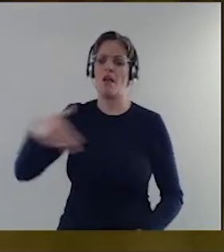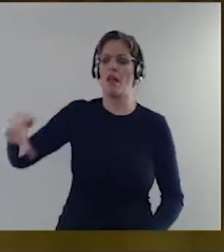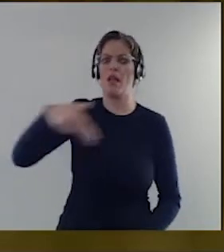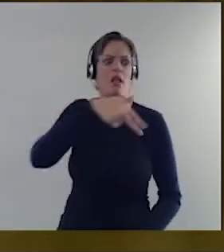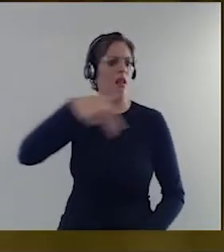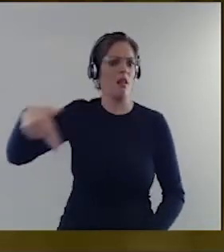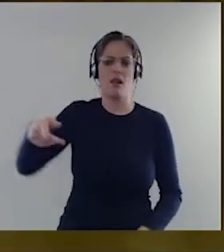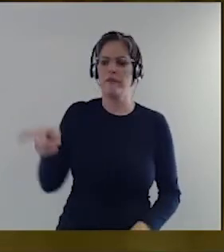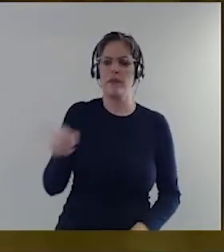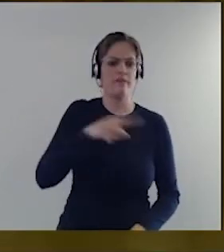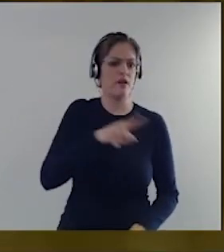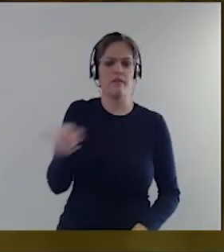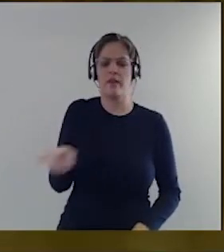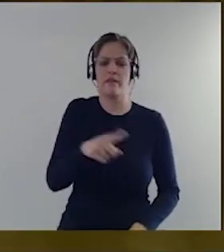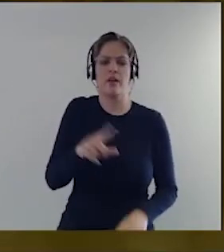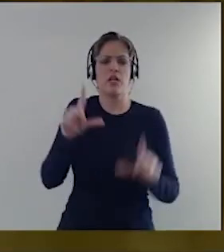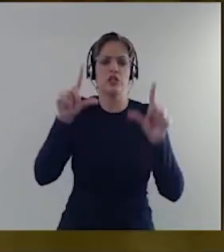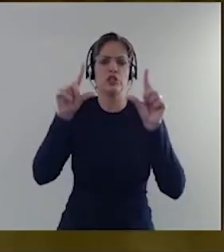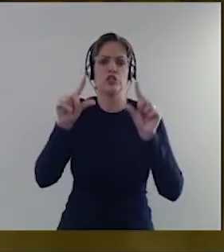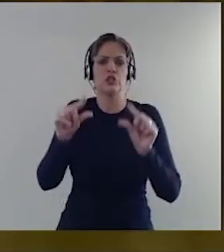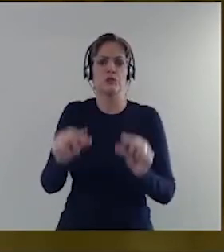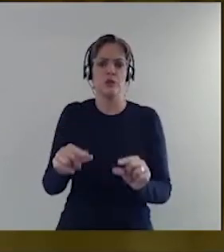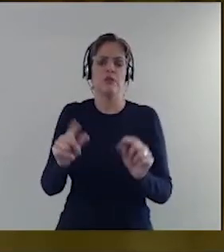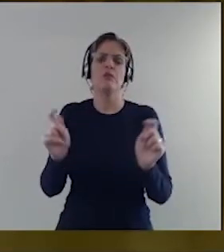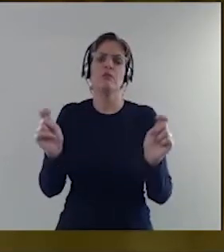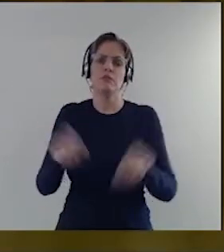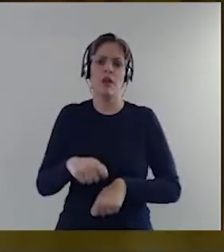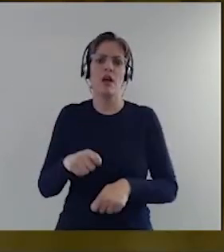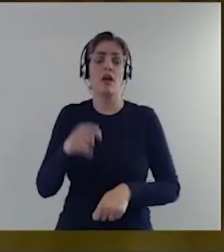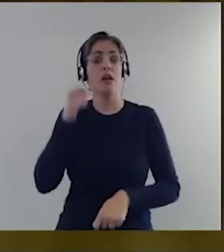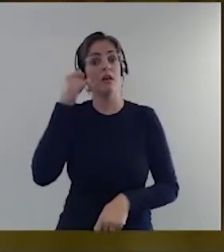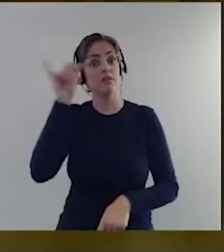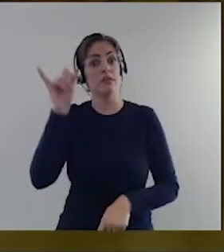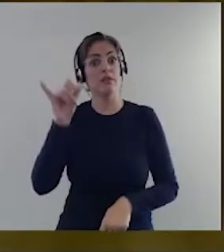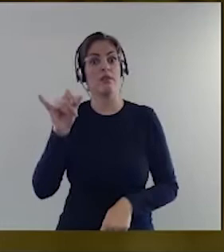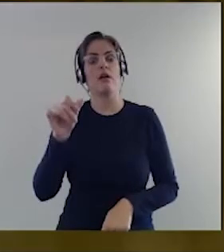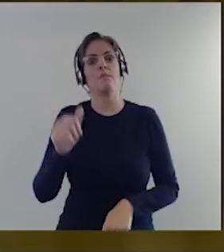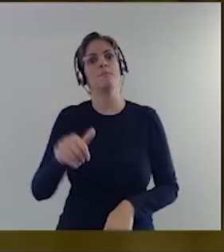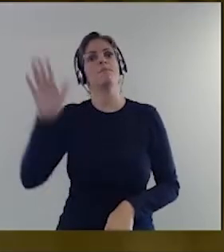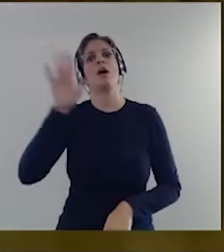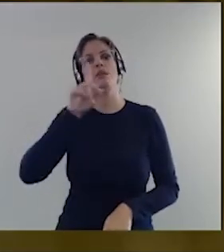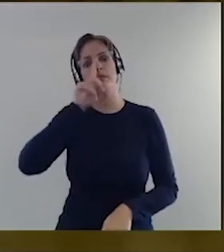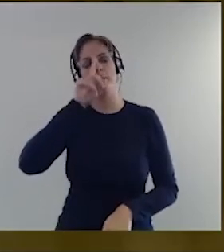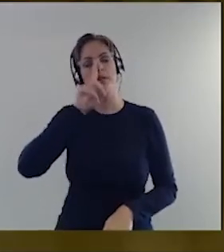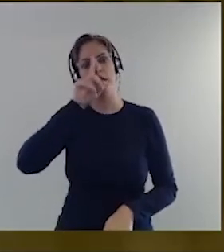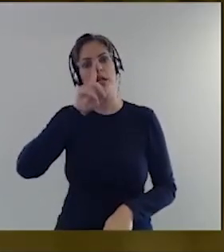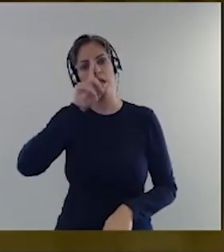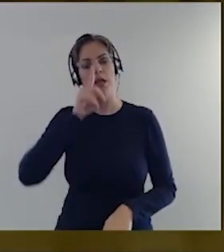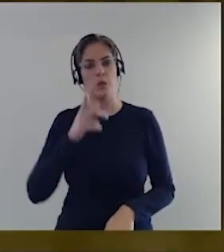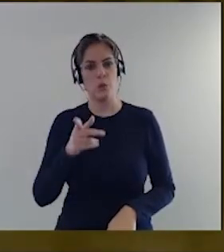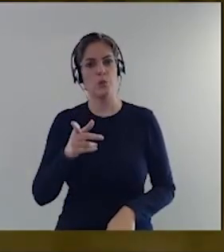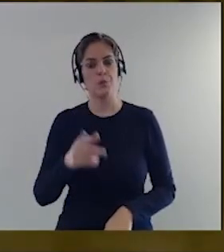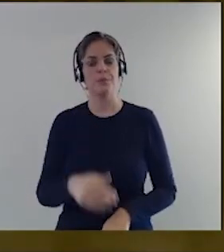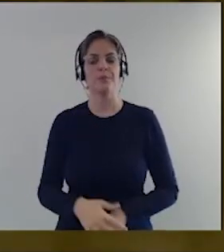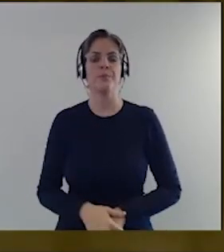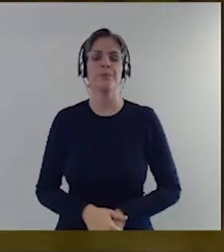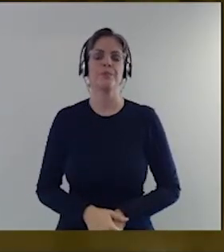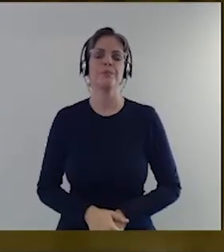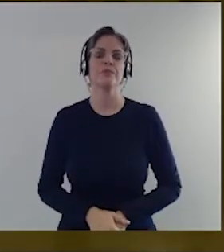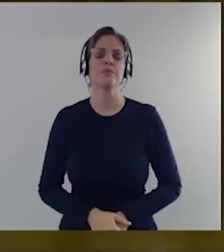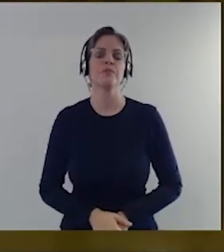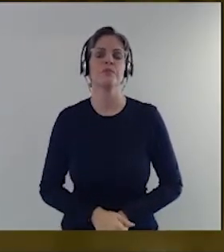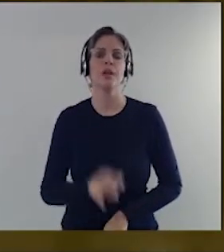idas e vindas, talvez, minimizando assim os riscos de uma eventual contaminação.